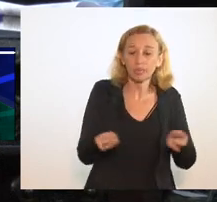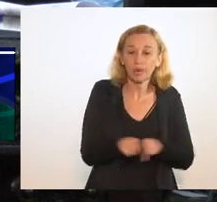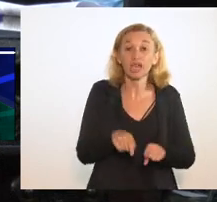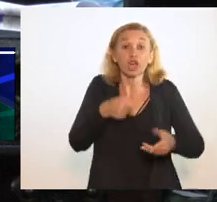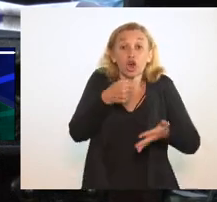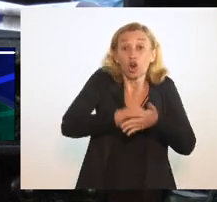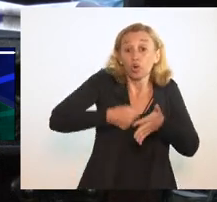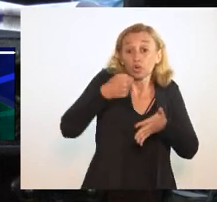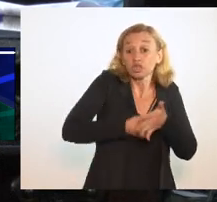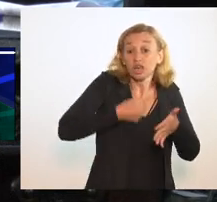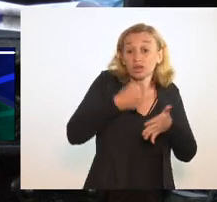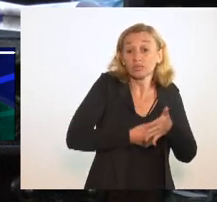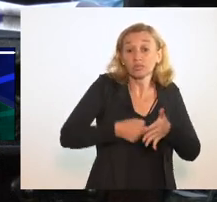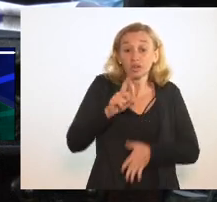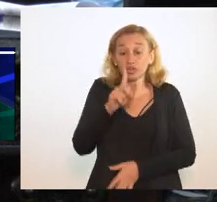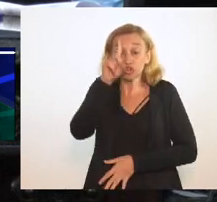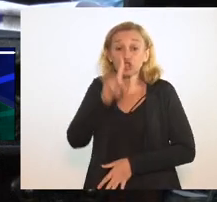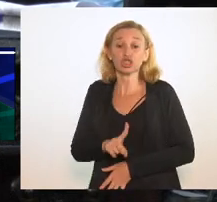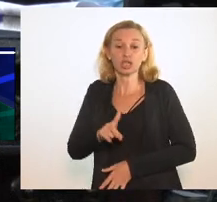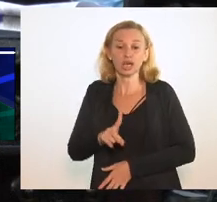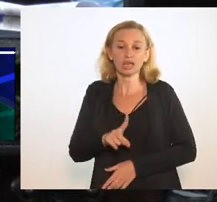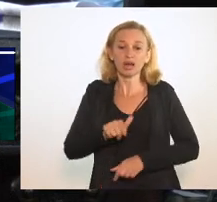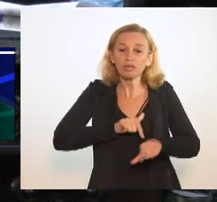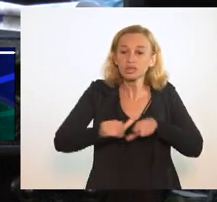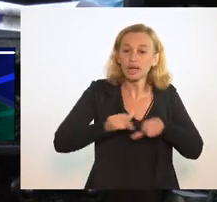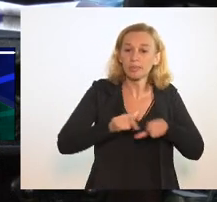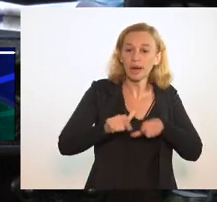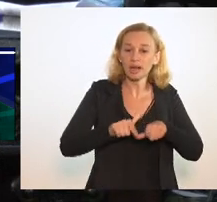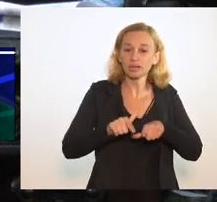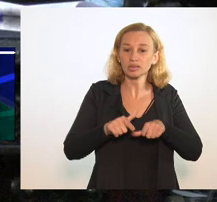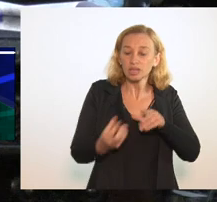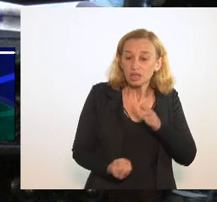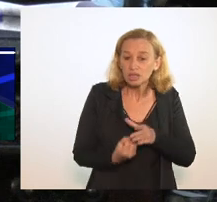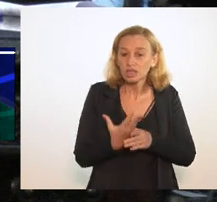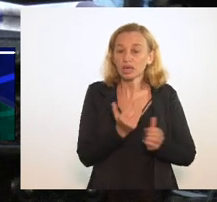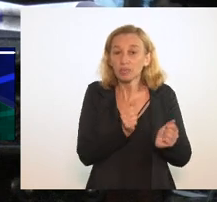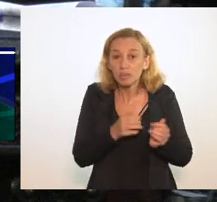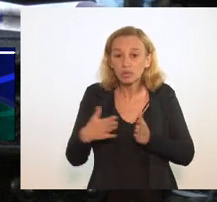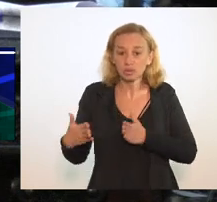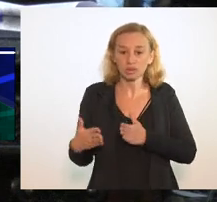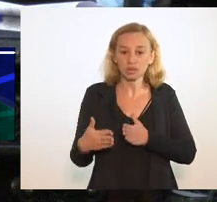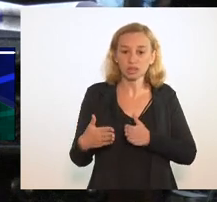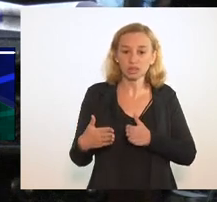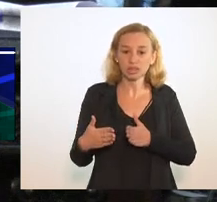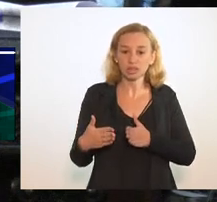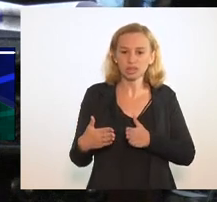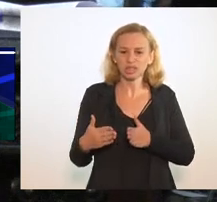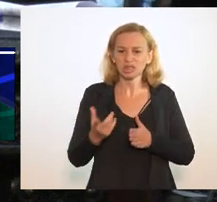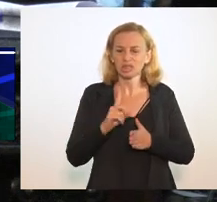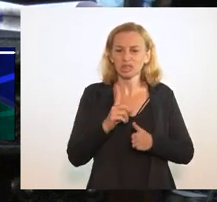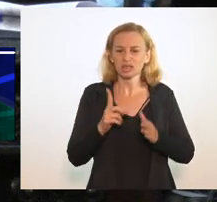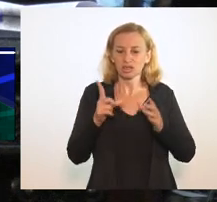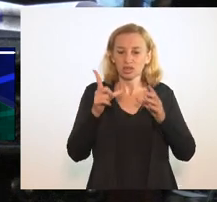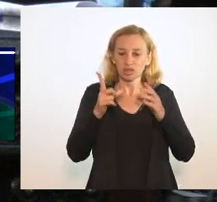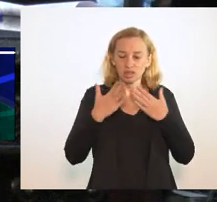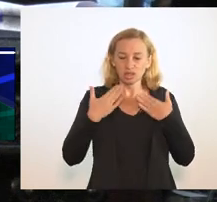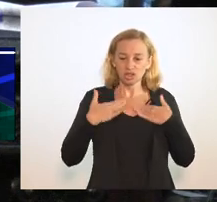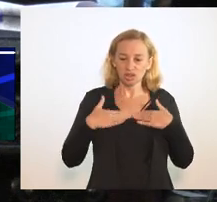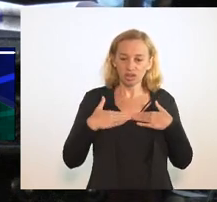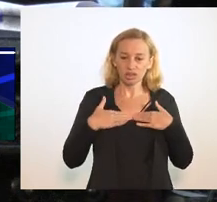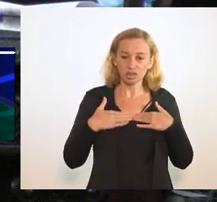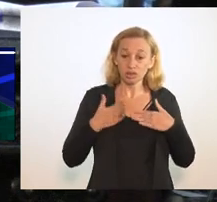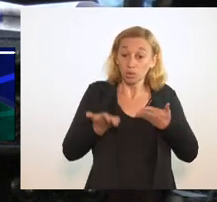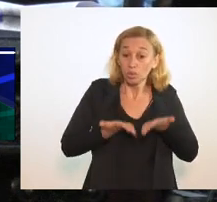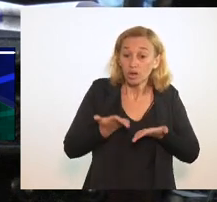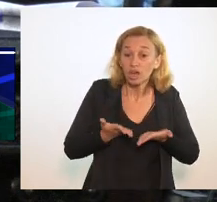lutamos pela garantia do direito ao trabalho reprodutivo, sem direito a descanso e autocuidado.